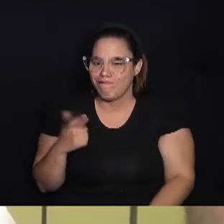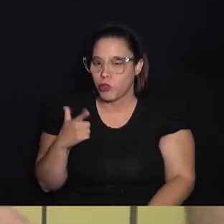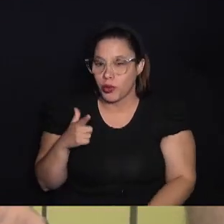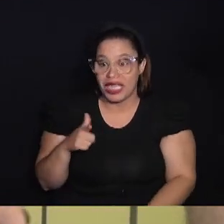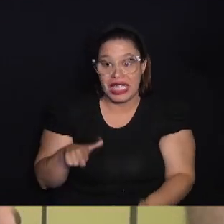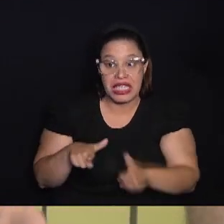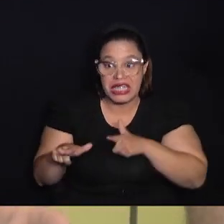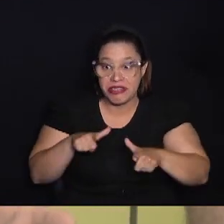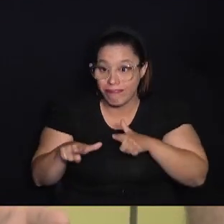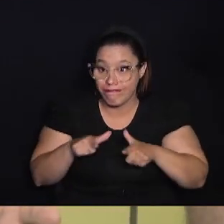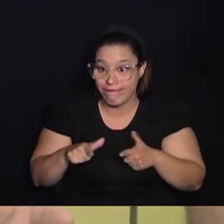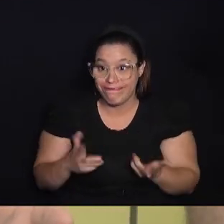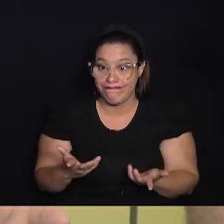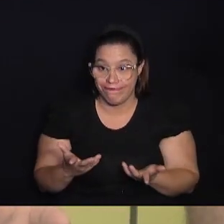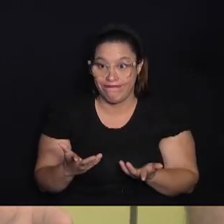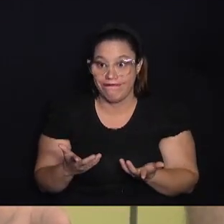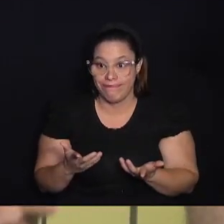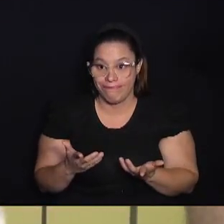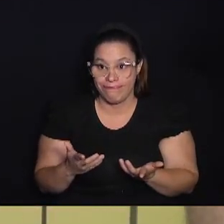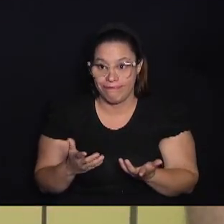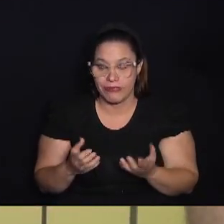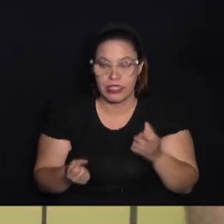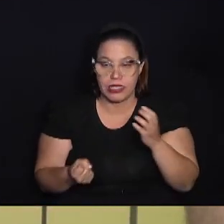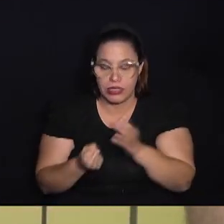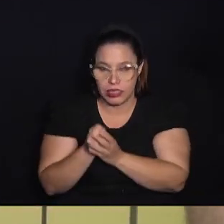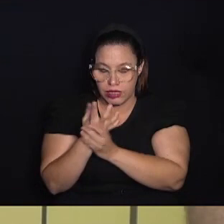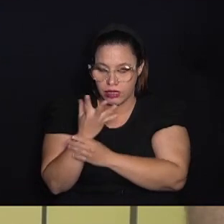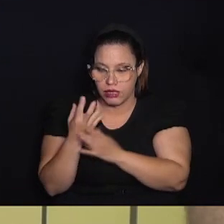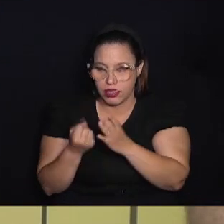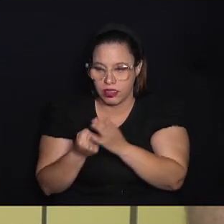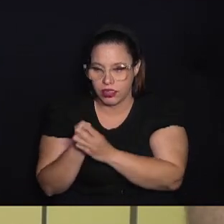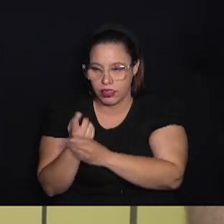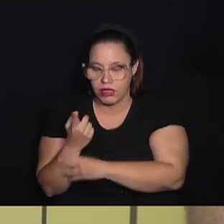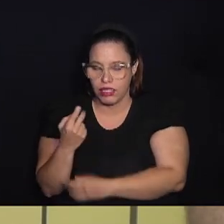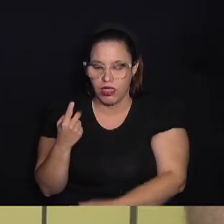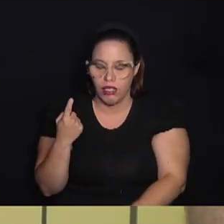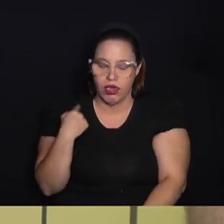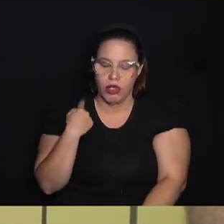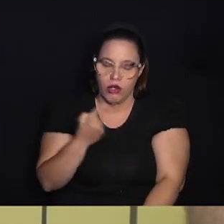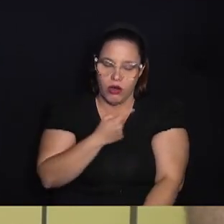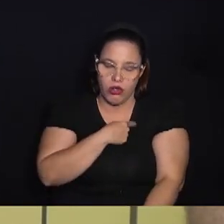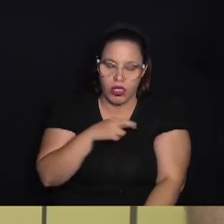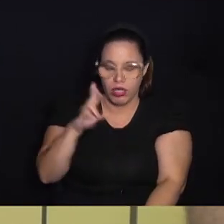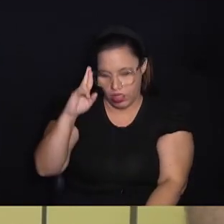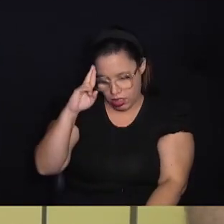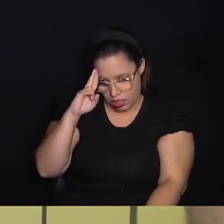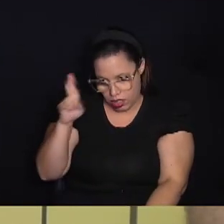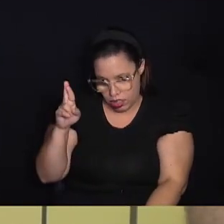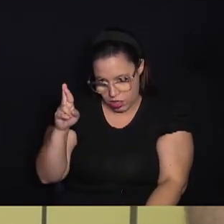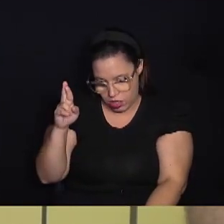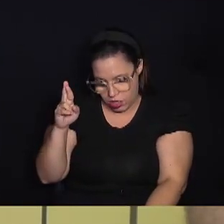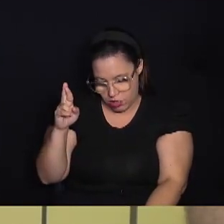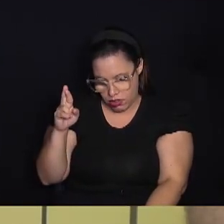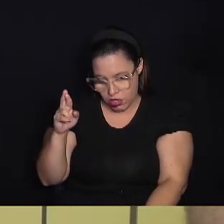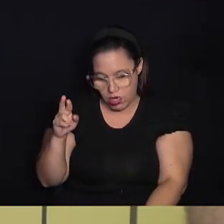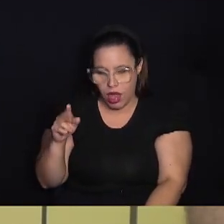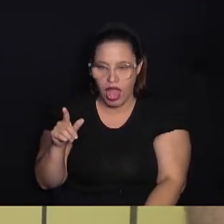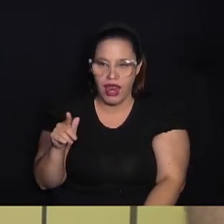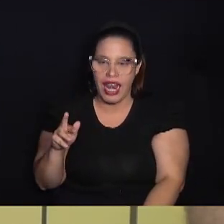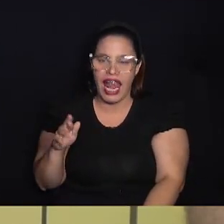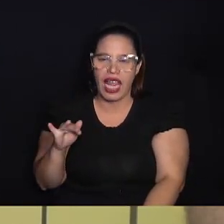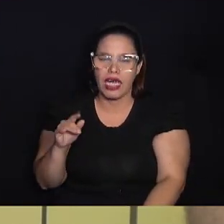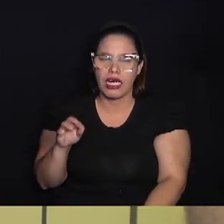e tem tem gente criou sobre a Nossa Senhora das Lágrimas a gente acabou de falar da catedral é tem a aparição de Nossa Senhora das